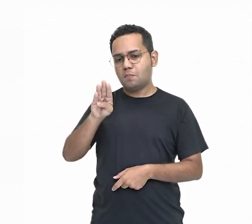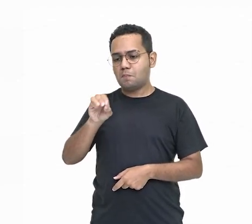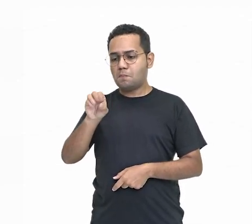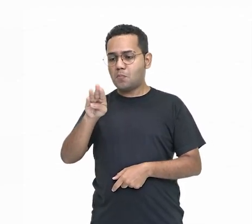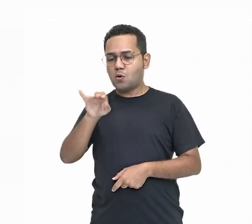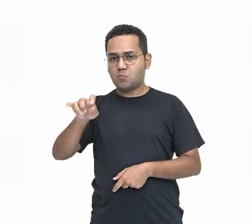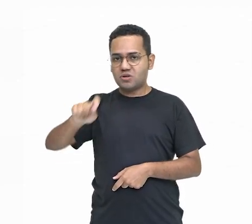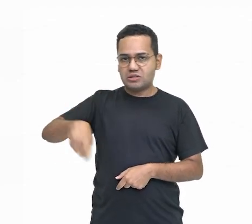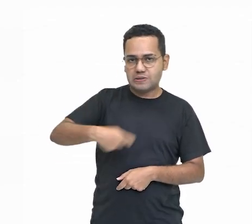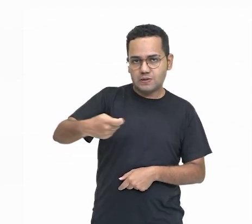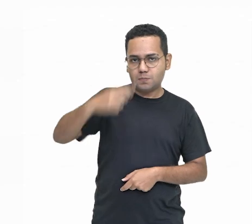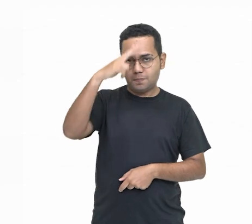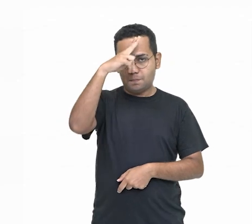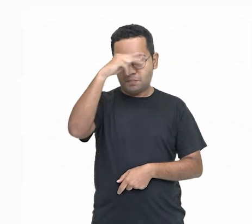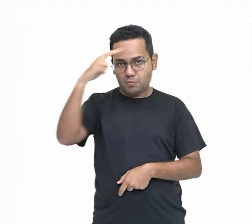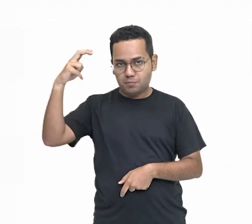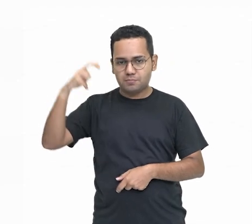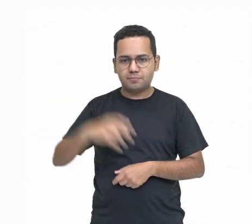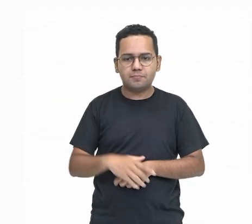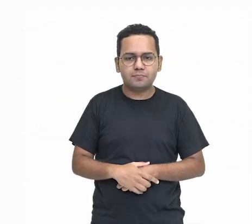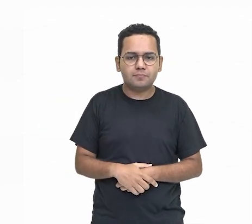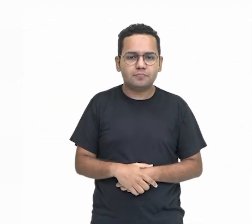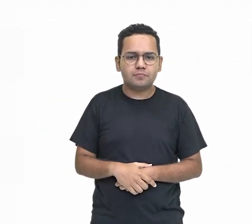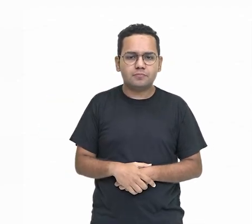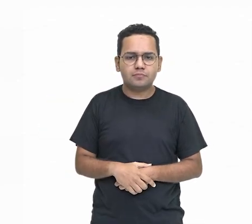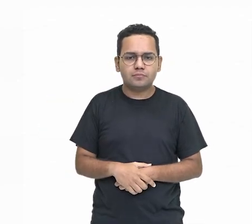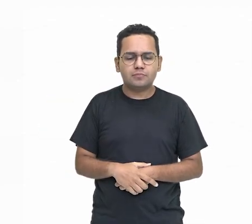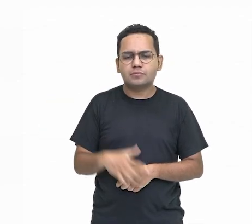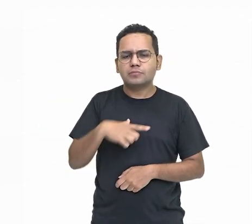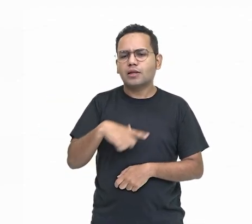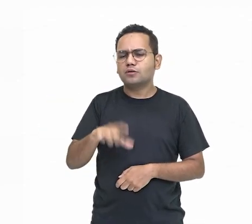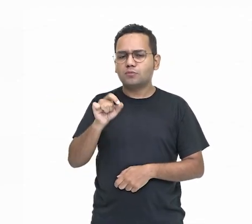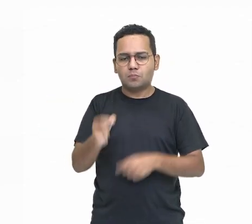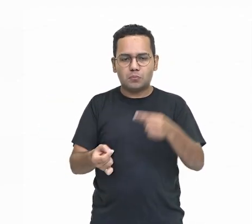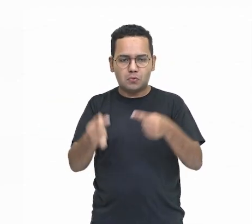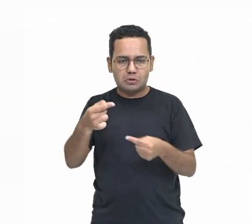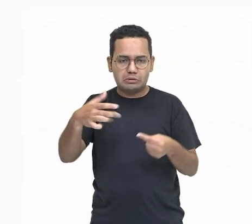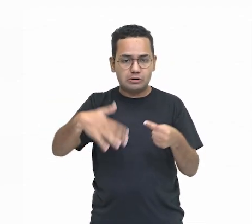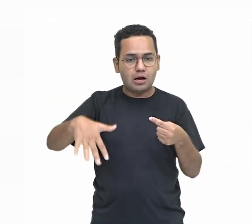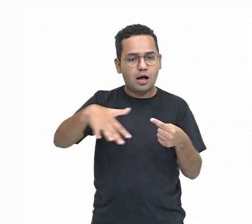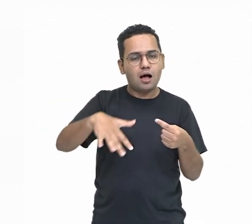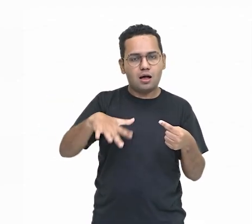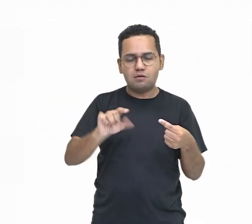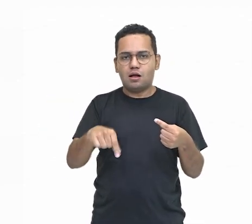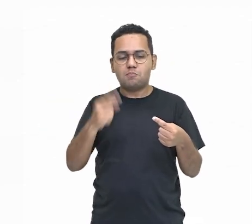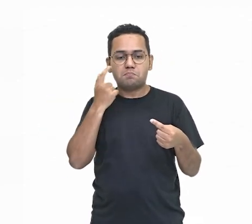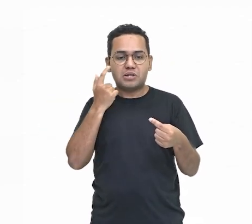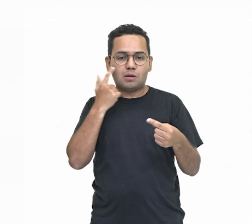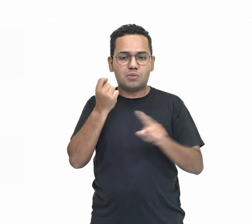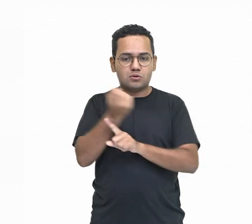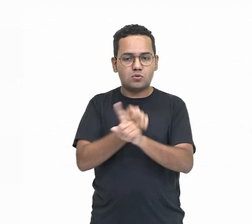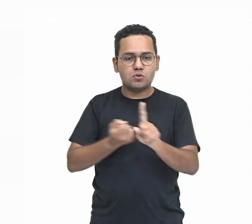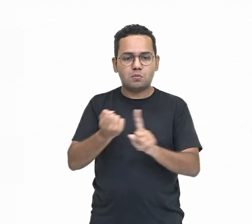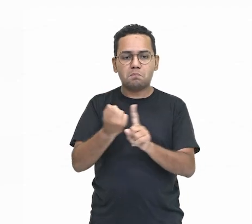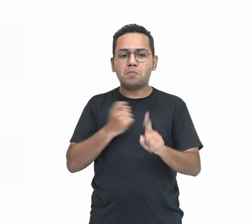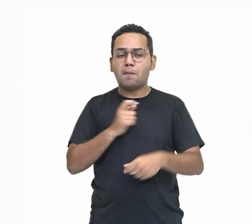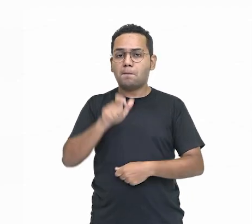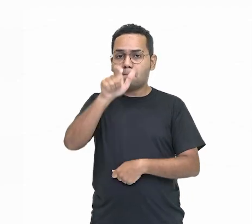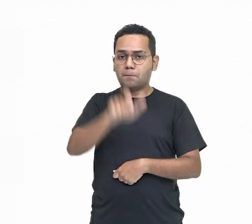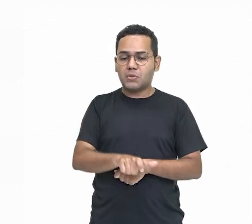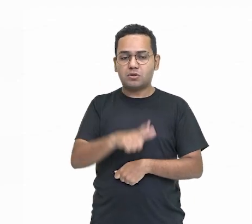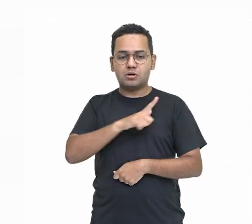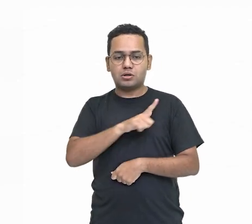constitui o poder político, ou seja, o consenso social de que aquele que detém o poder